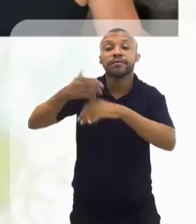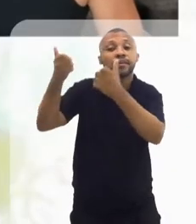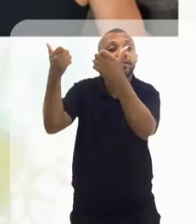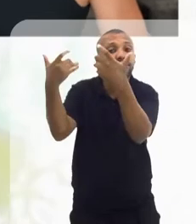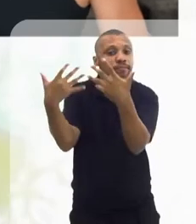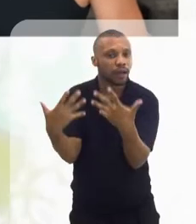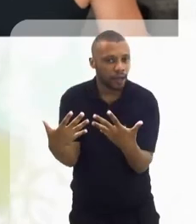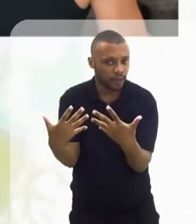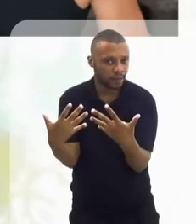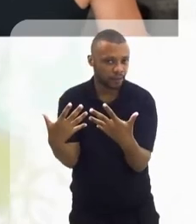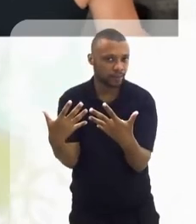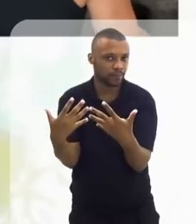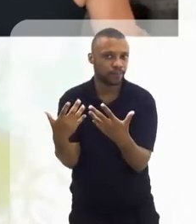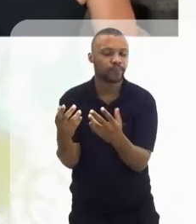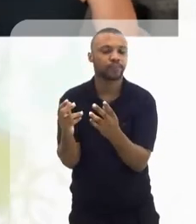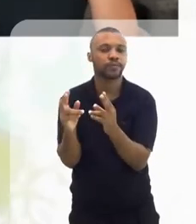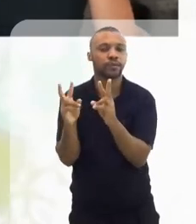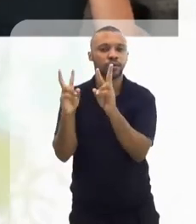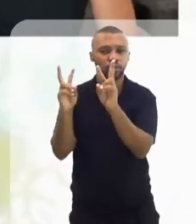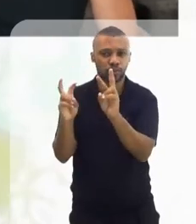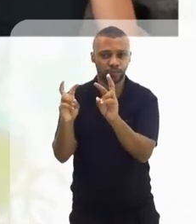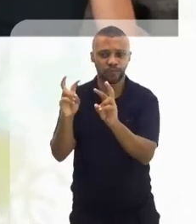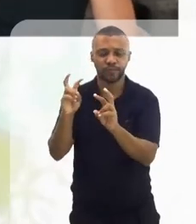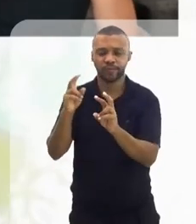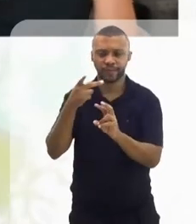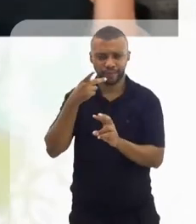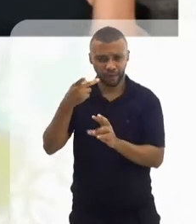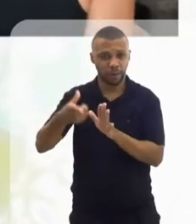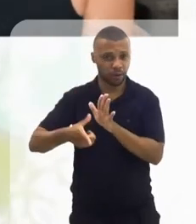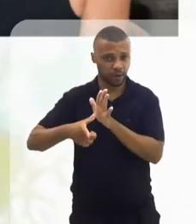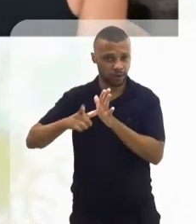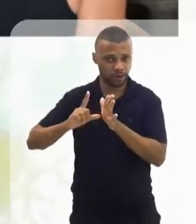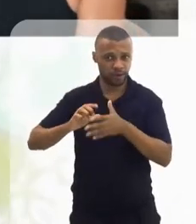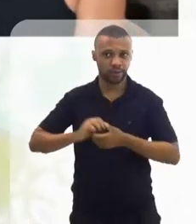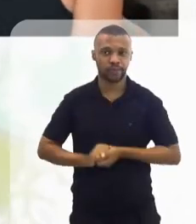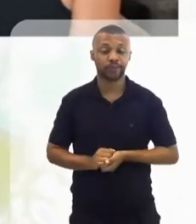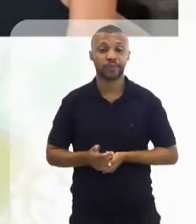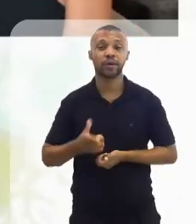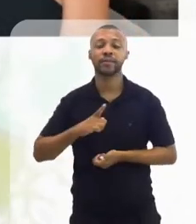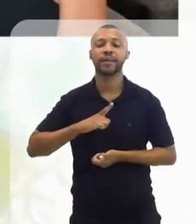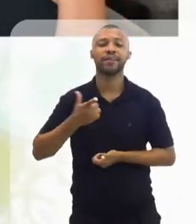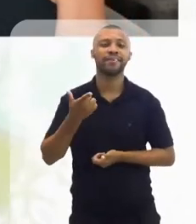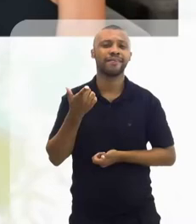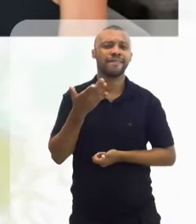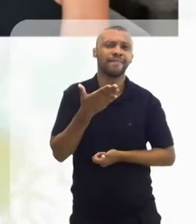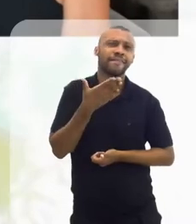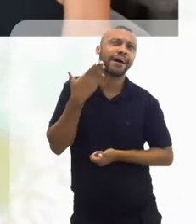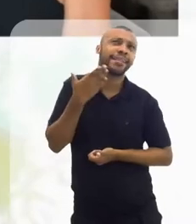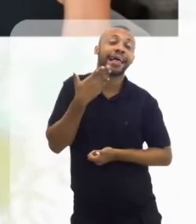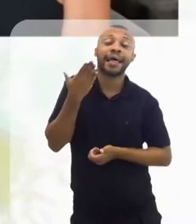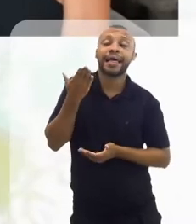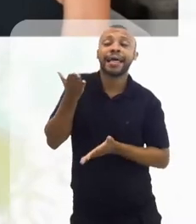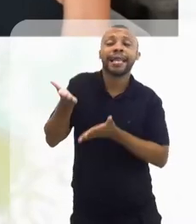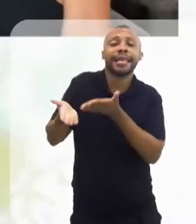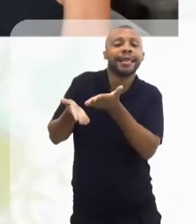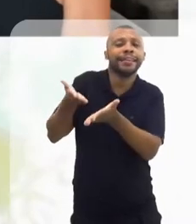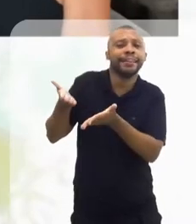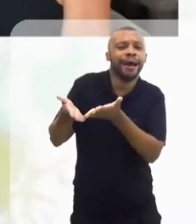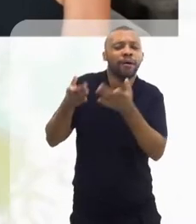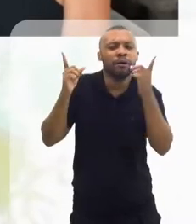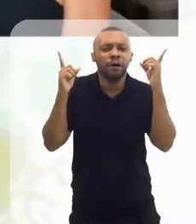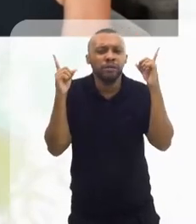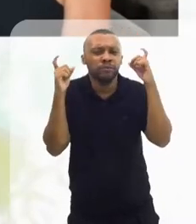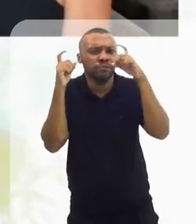quero eu resumir, quero que você fale. Porque você disse: eu tenho facilidade em lidar